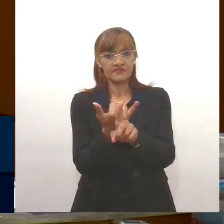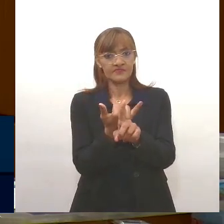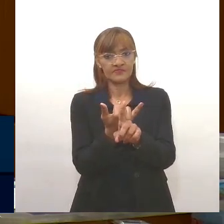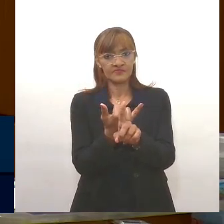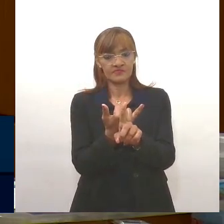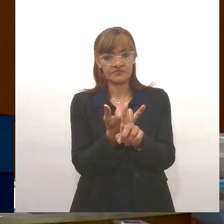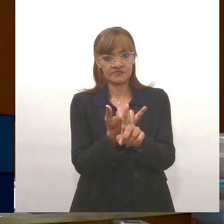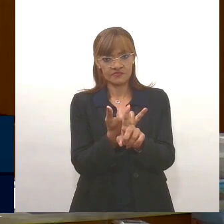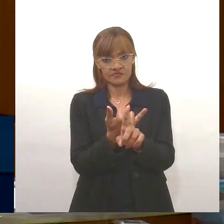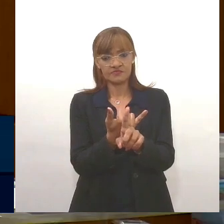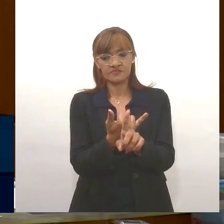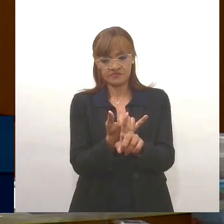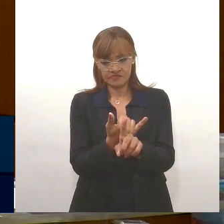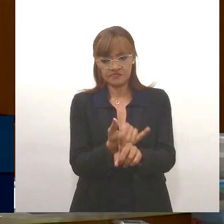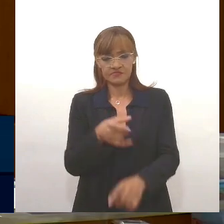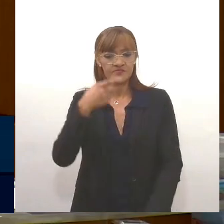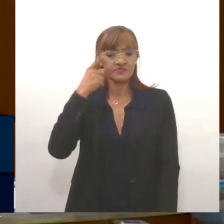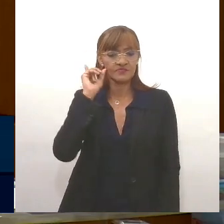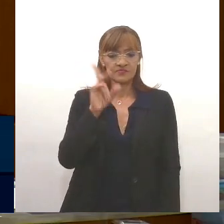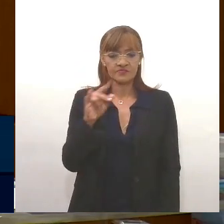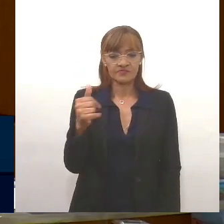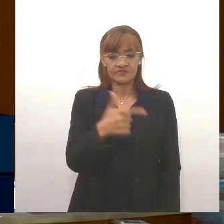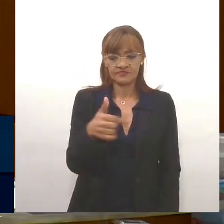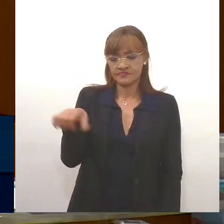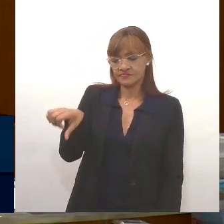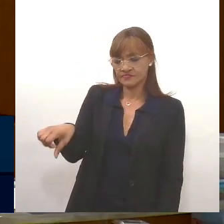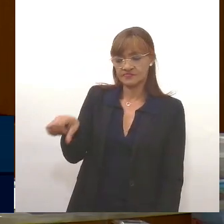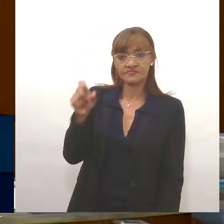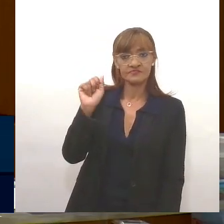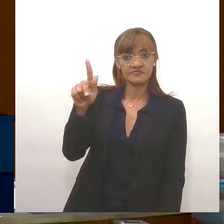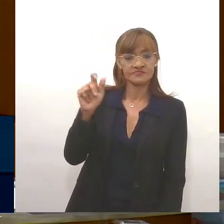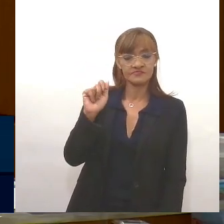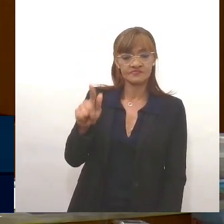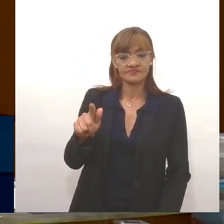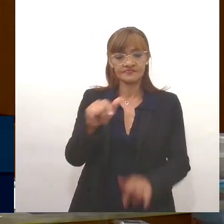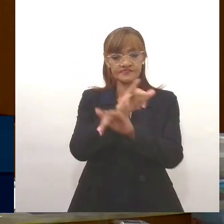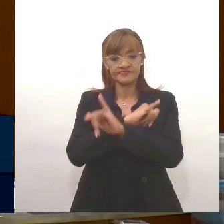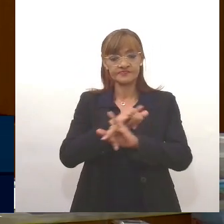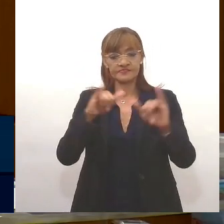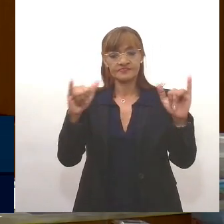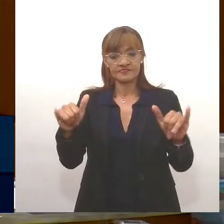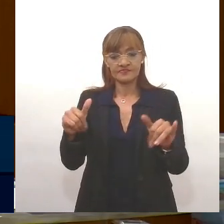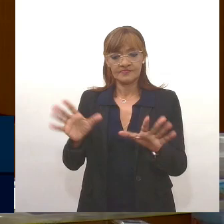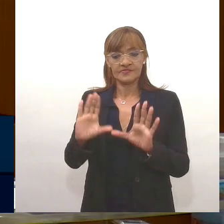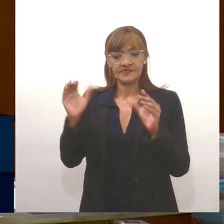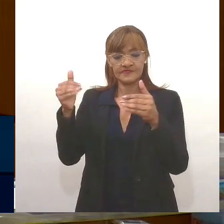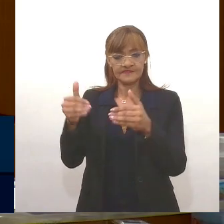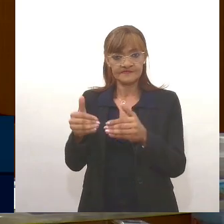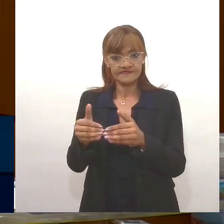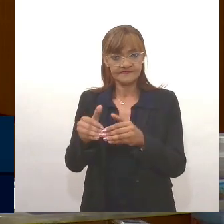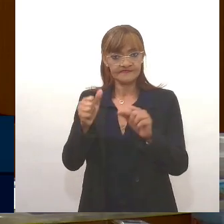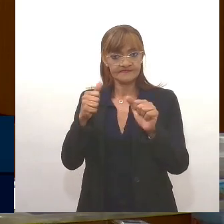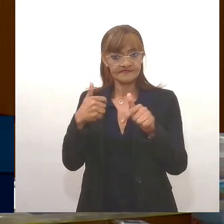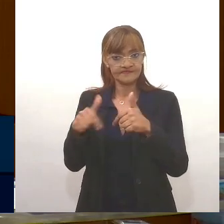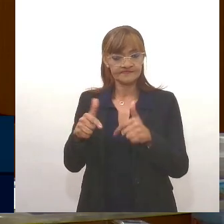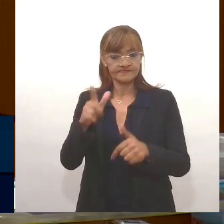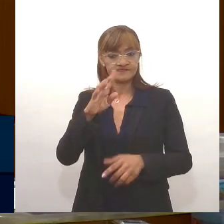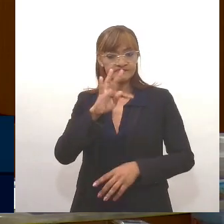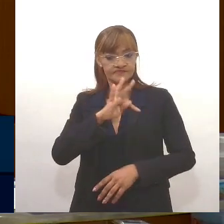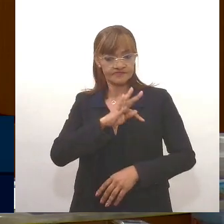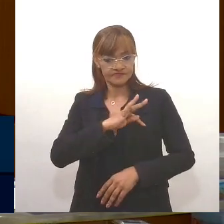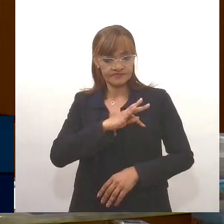dia 29 de agosto foi lançado o grupo de trabalho técnico para enfrentamento ao